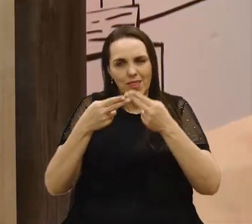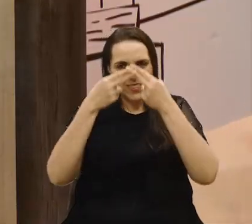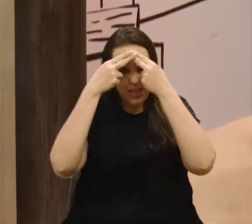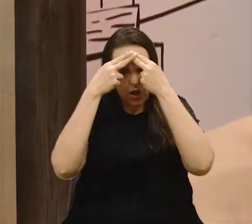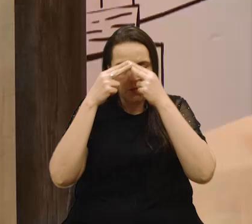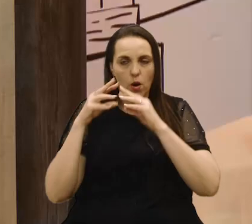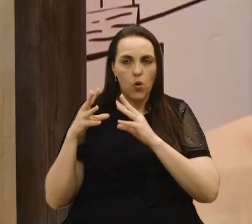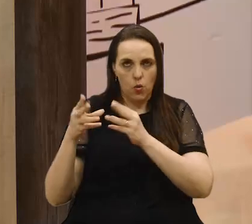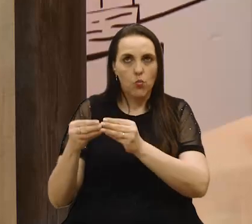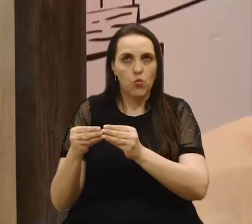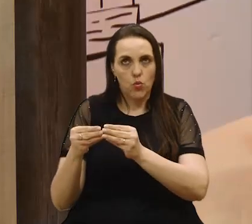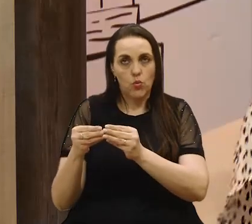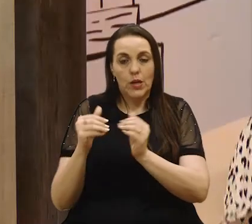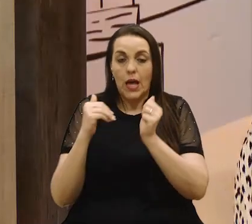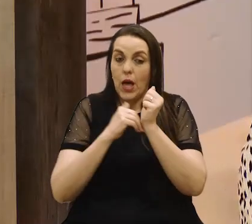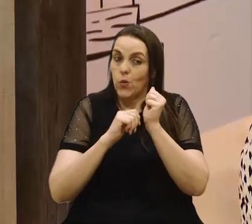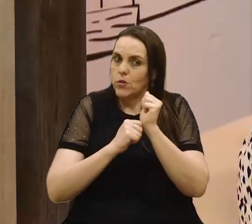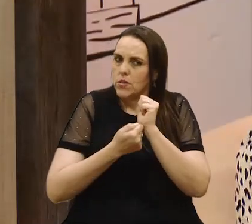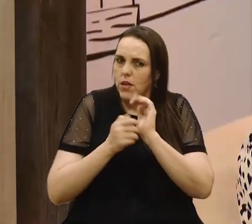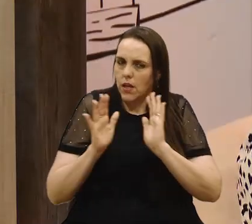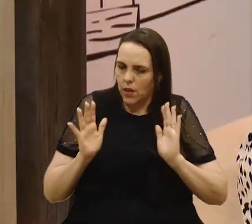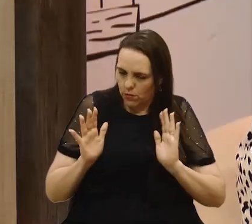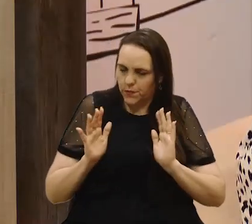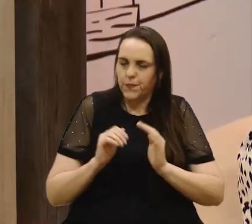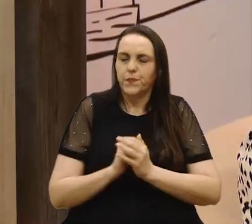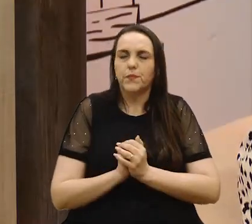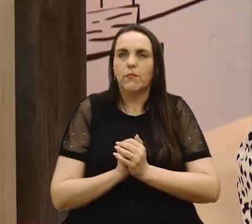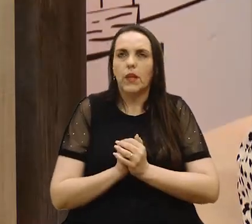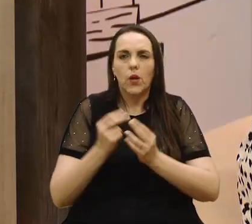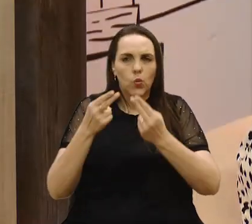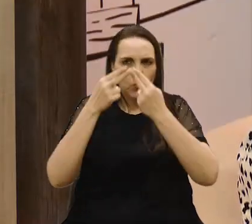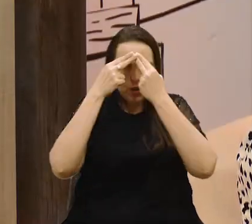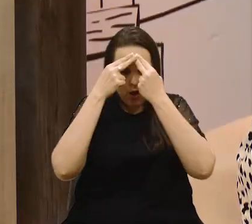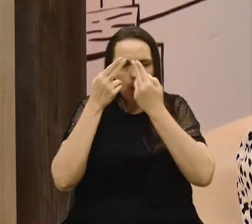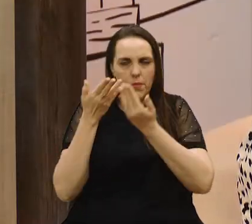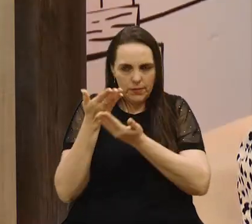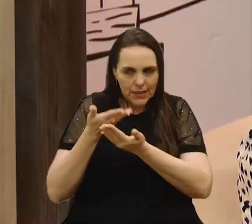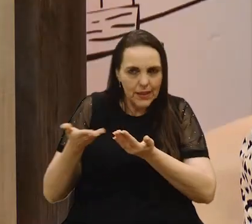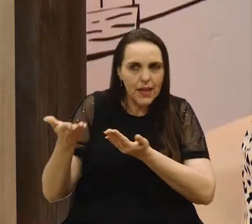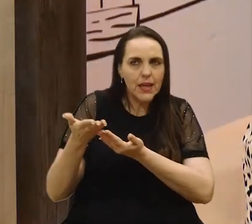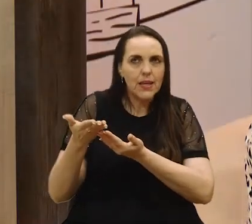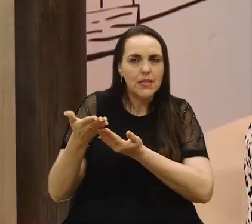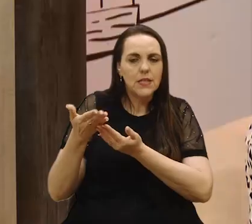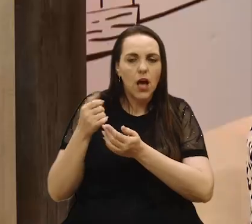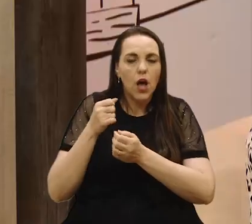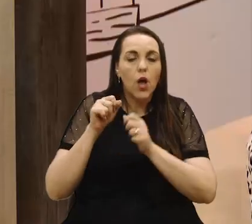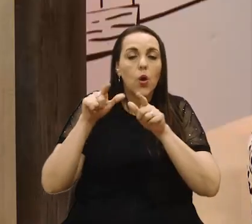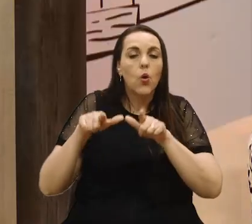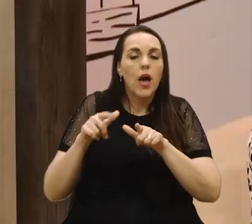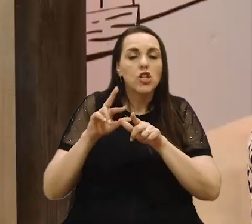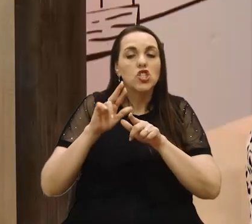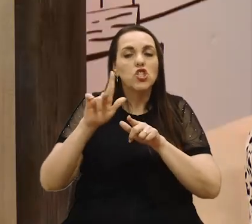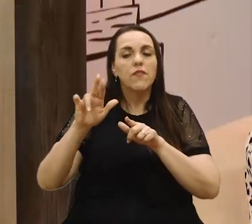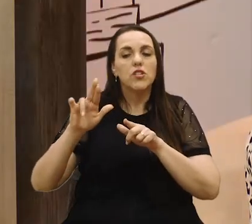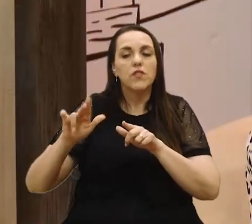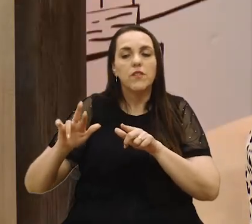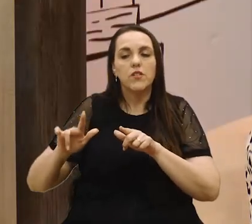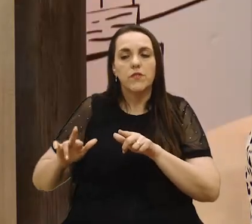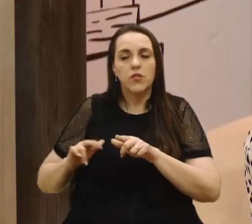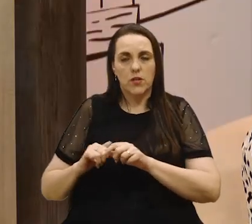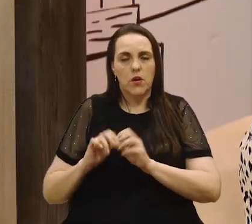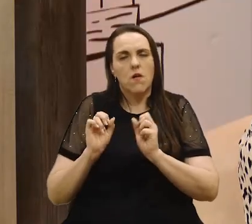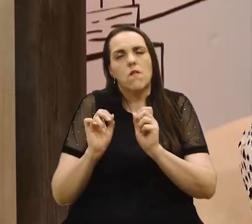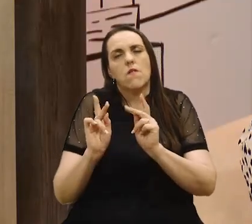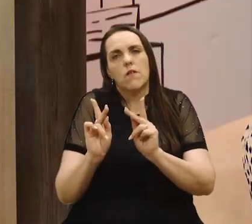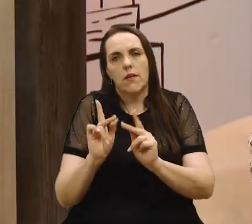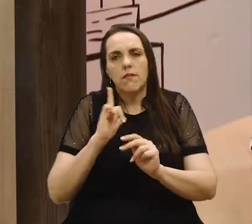um trauma em comum, que é o tal do grande segredo, e esse trauma comum leva eles para lugares diferentes,